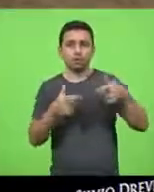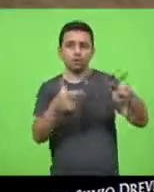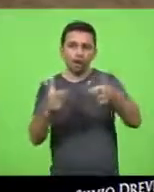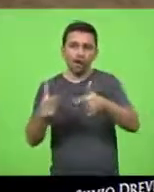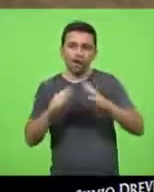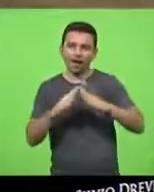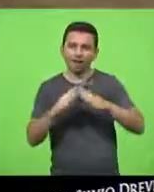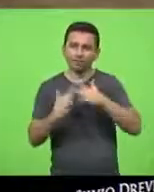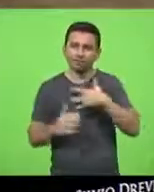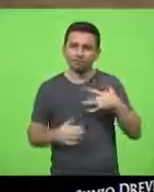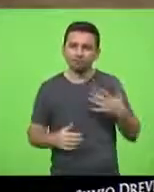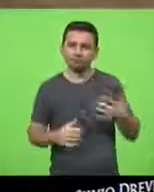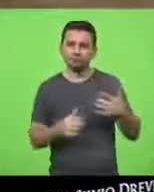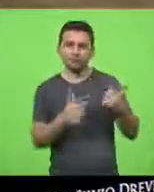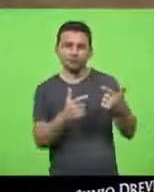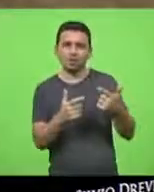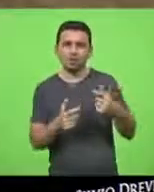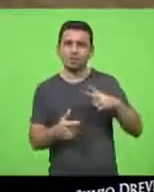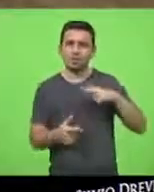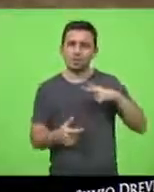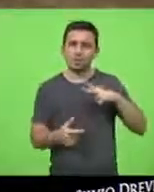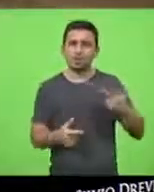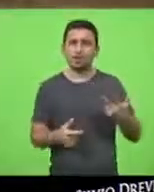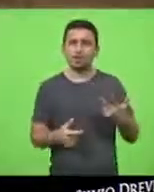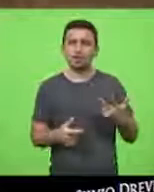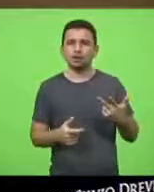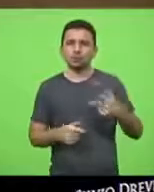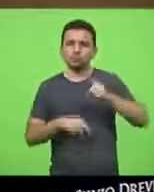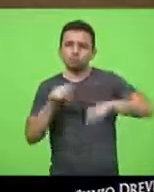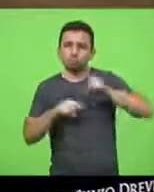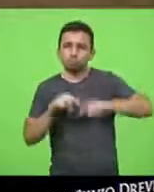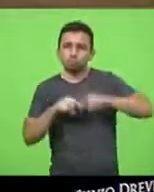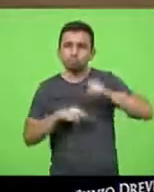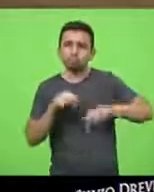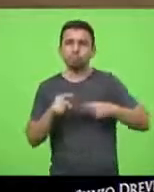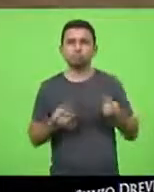saúde, seja com o pessoal, seja com equipamentos,